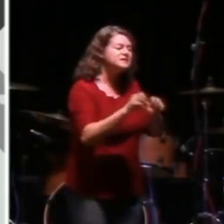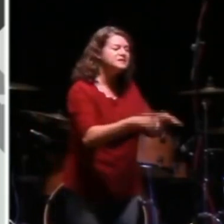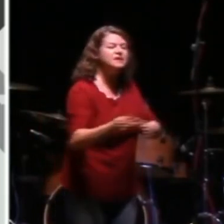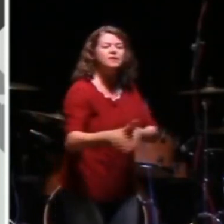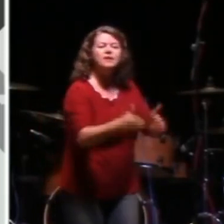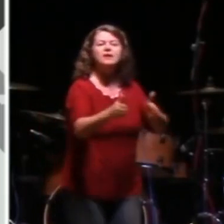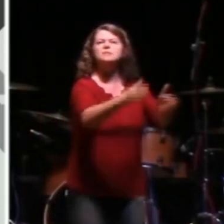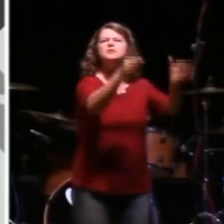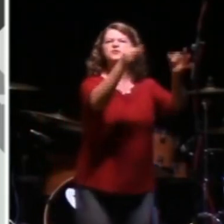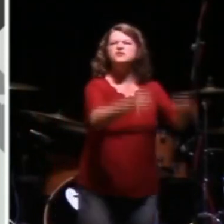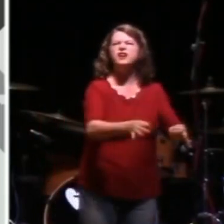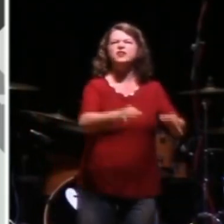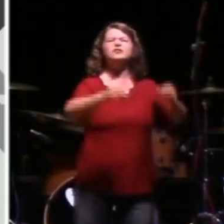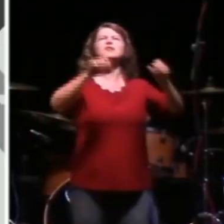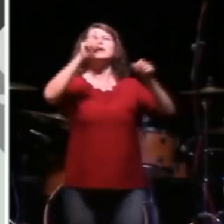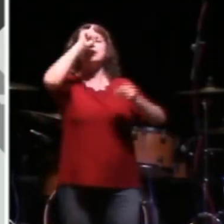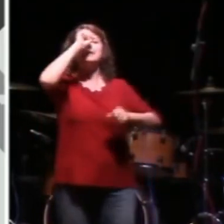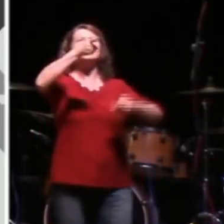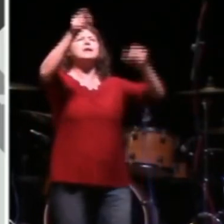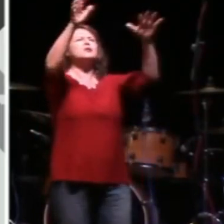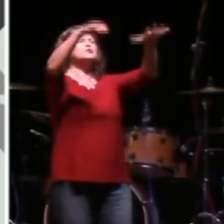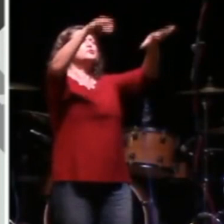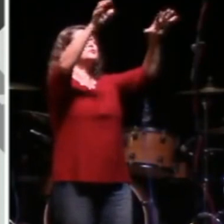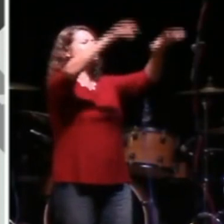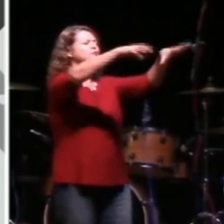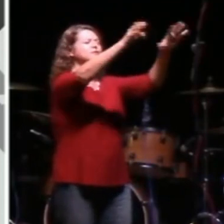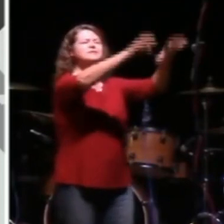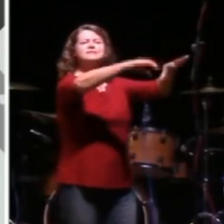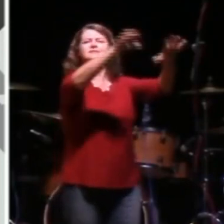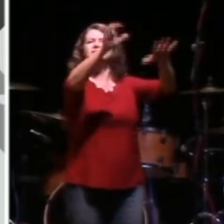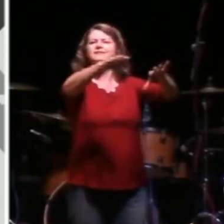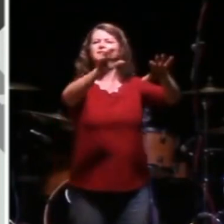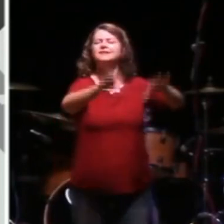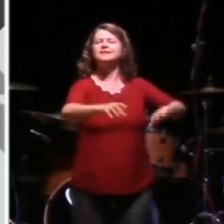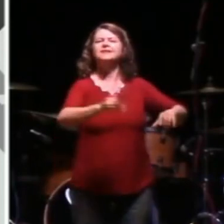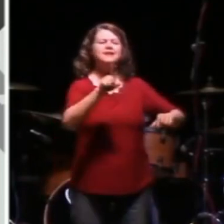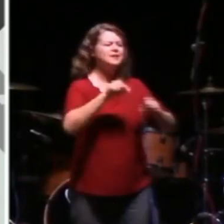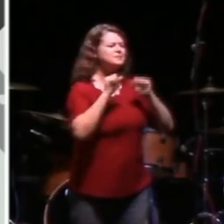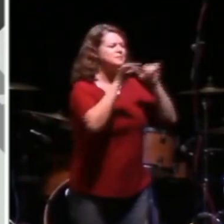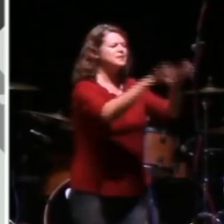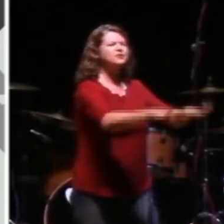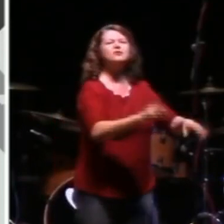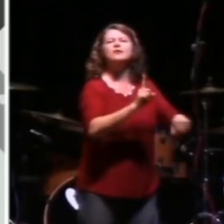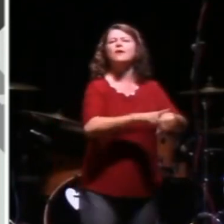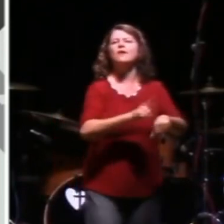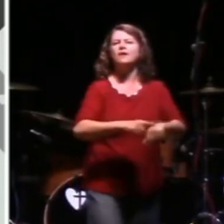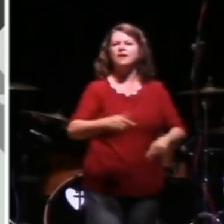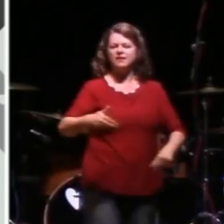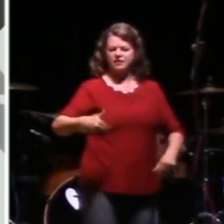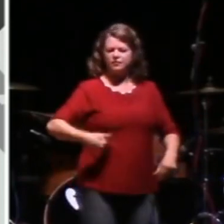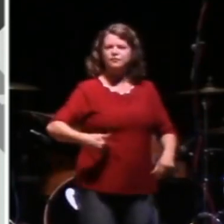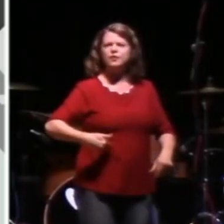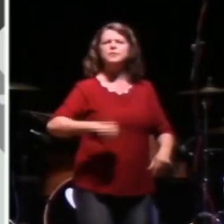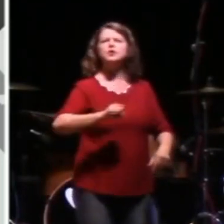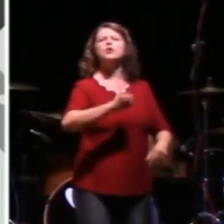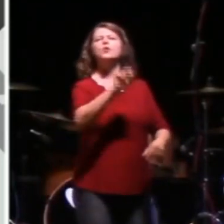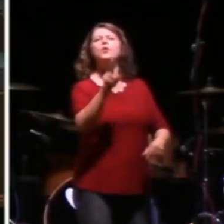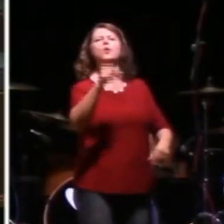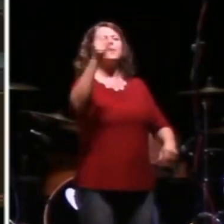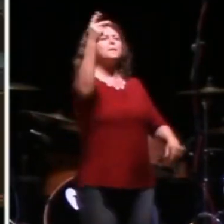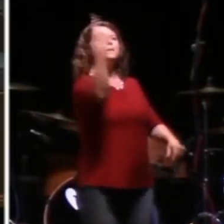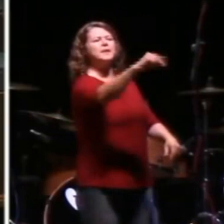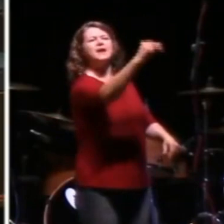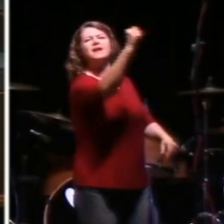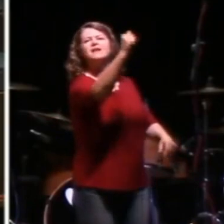certo envia chuva sobre a tua terra que deste poder ao seu povo quando houver a fome ou praga no